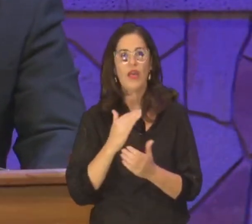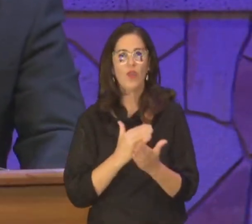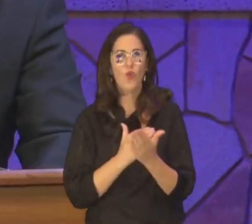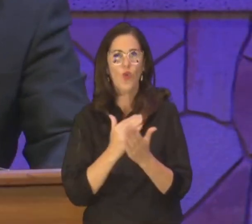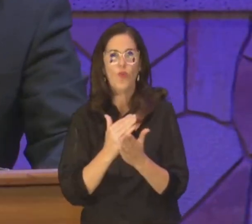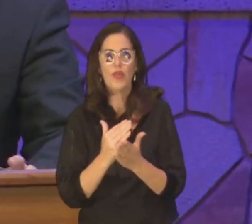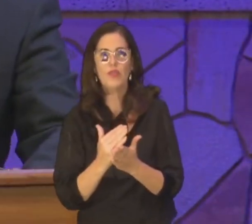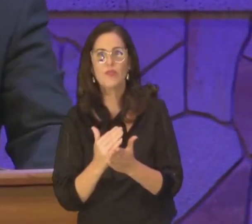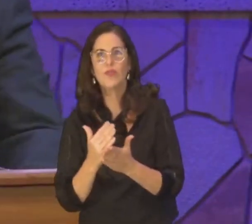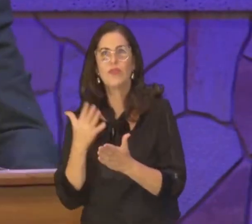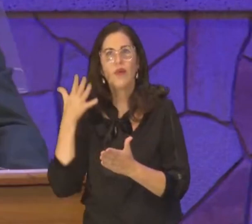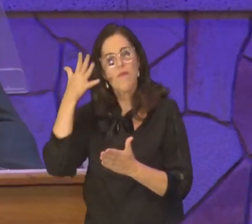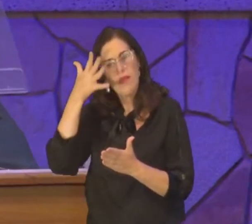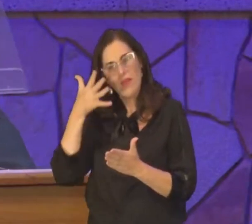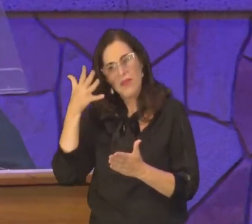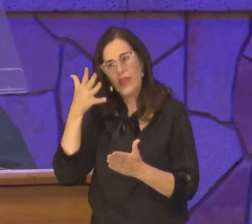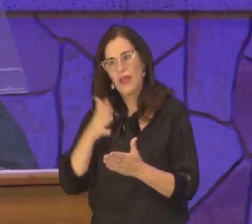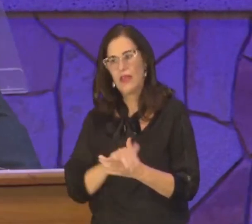desta palavra que